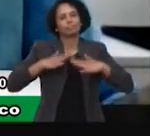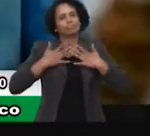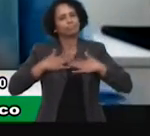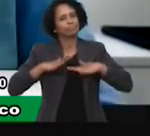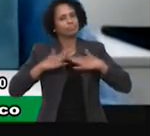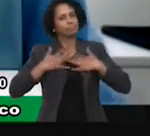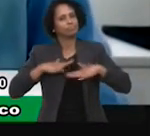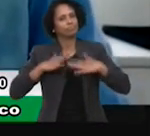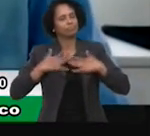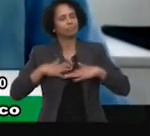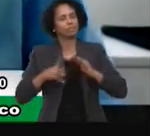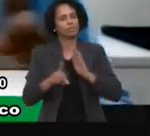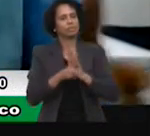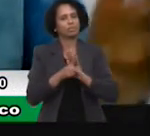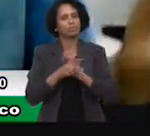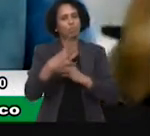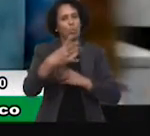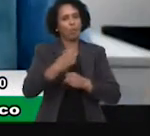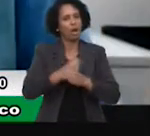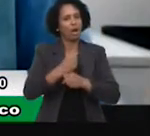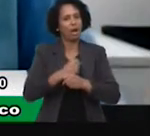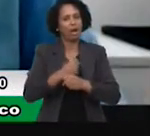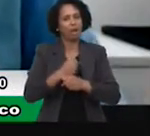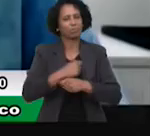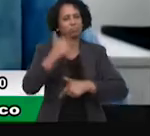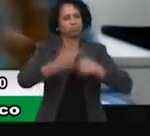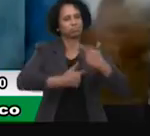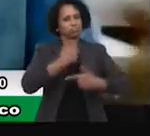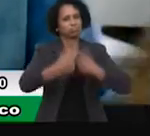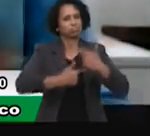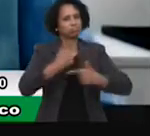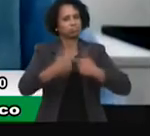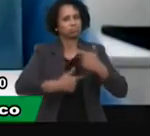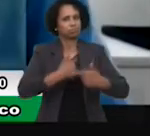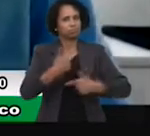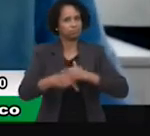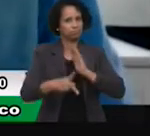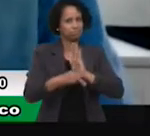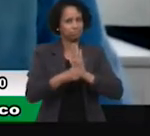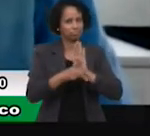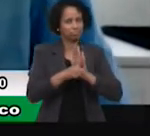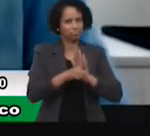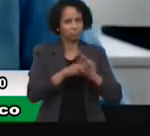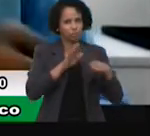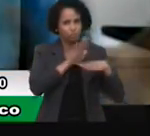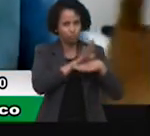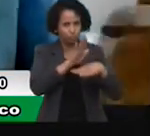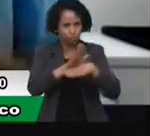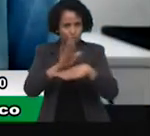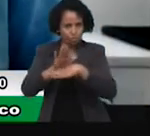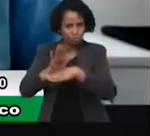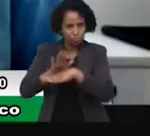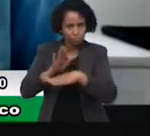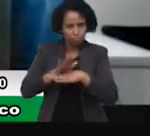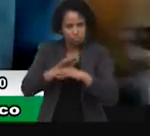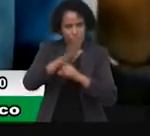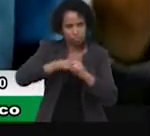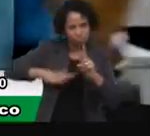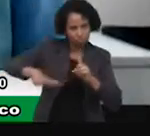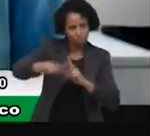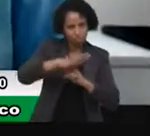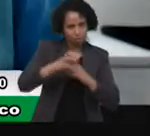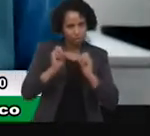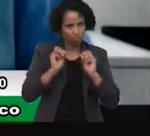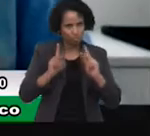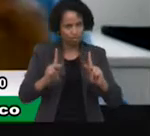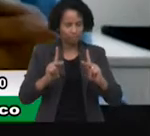de uma legislatura que nós podemos fazer um trabalho político. Foi um trabalho que podemos atender a nossa sociedade, os nossos municípios. Tá bom?